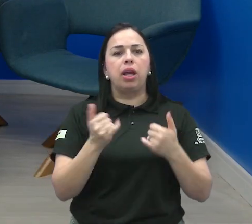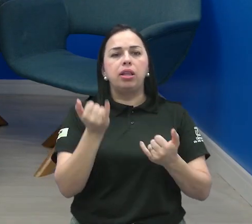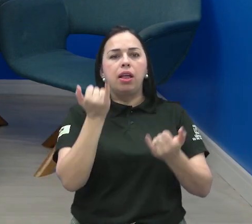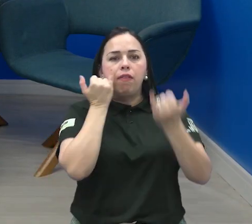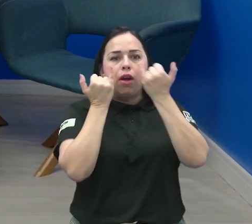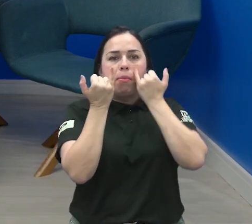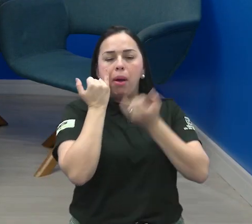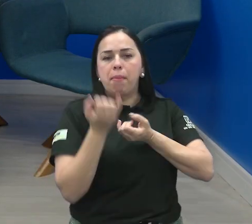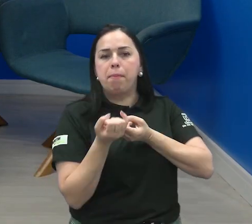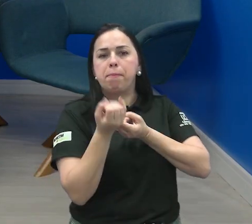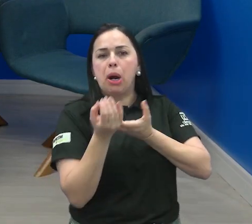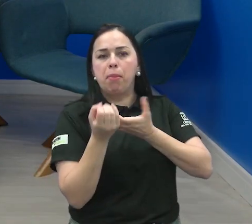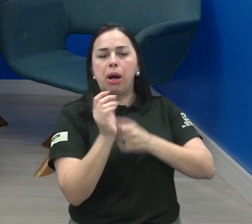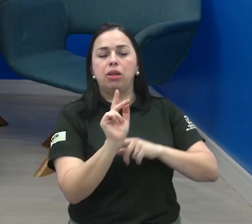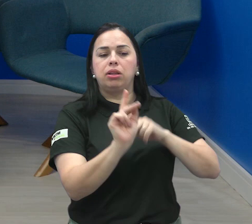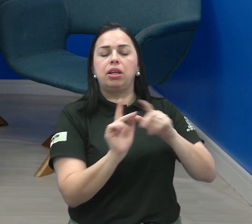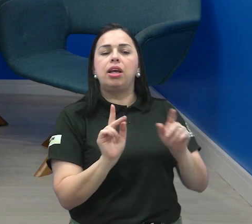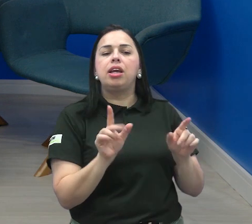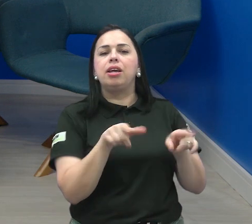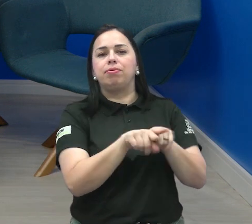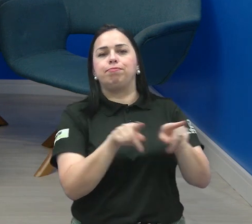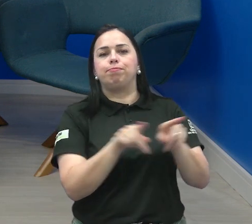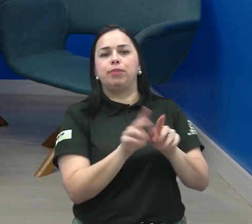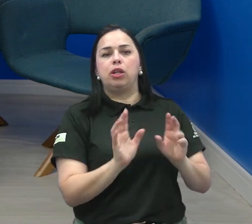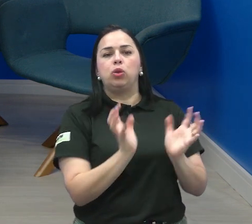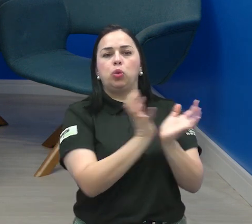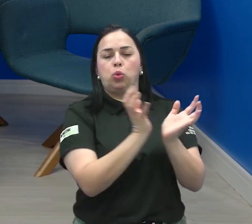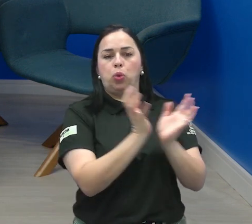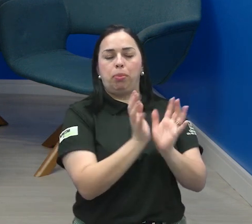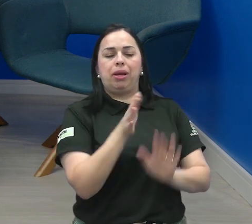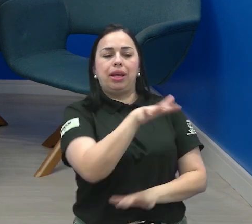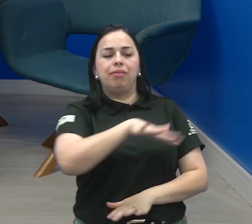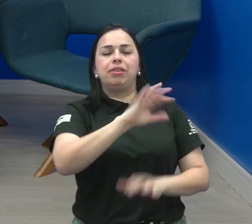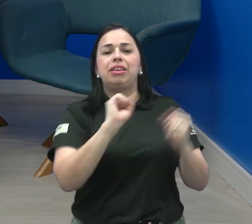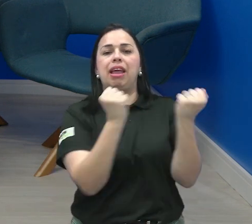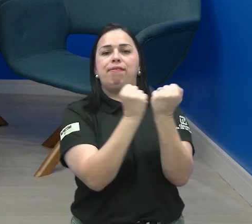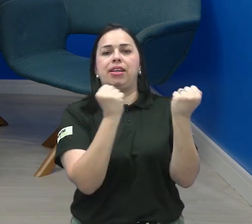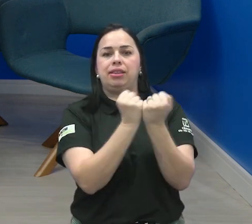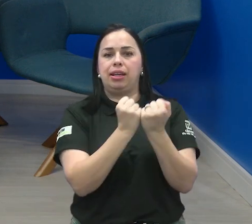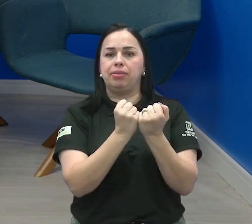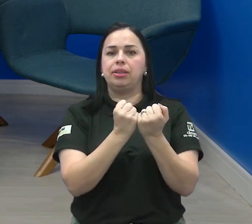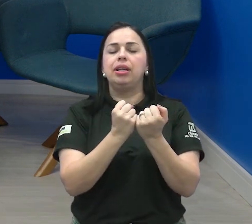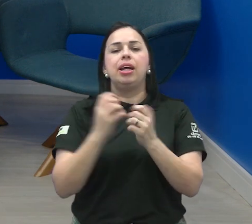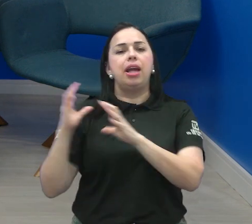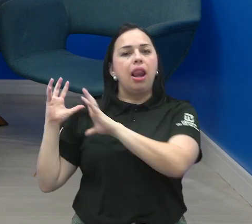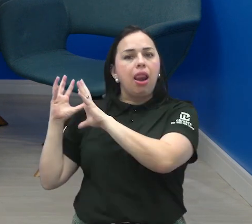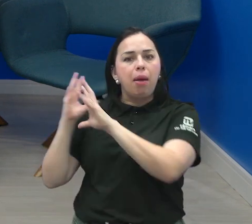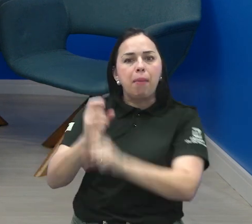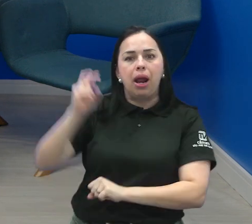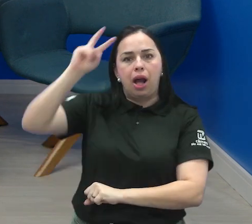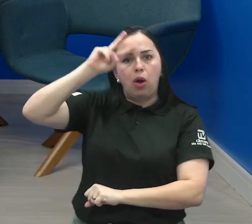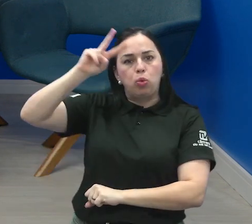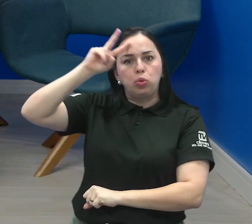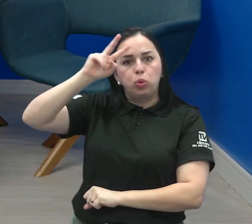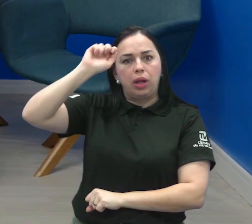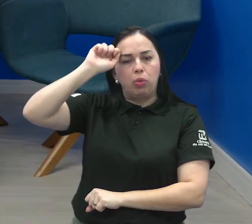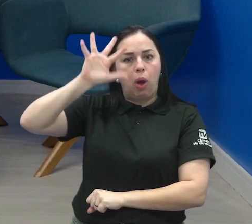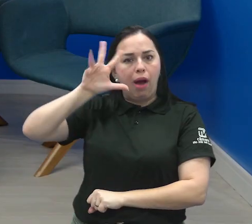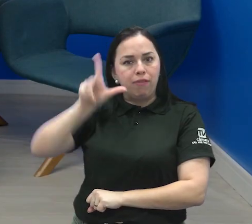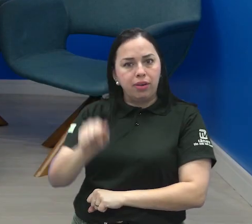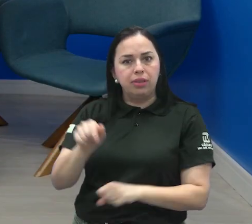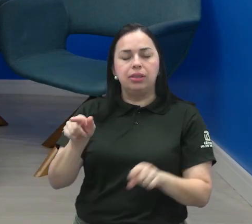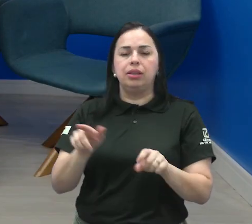na divulgação e defesa dos povos originários e no resgate da cultura afro-brasileira. Exatamente,